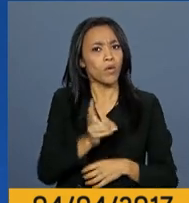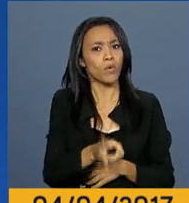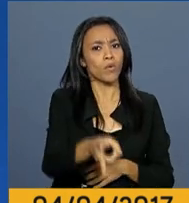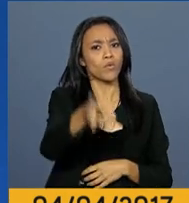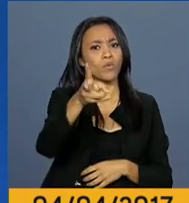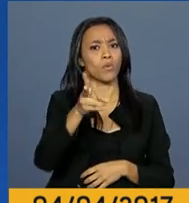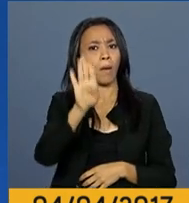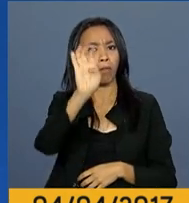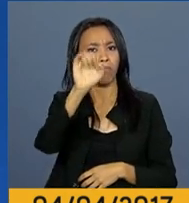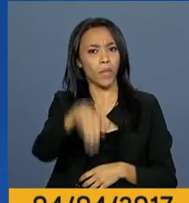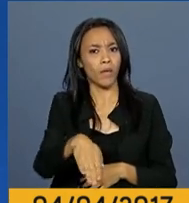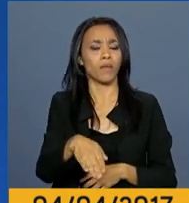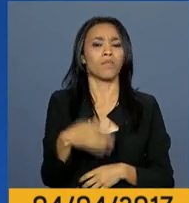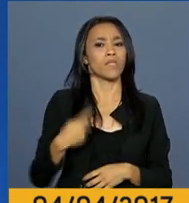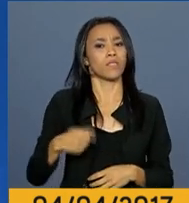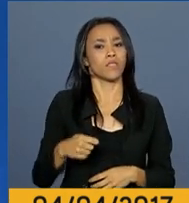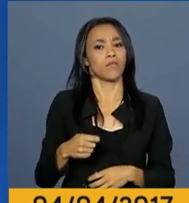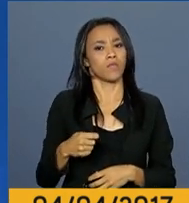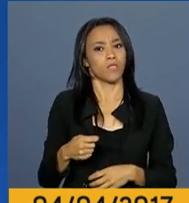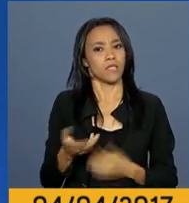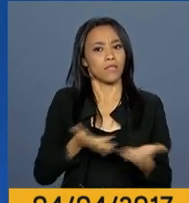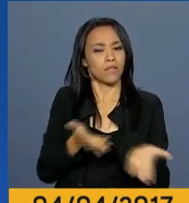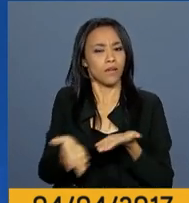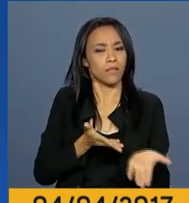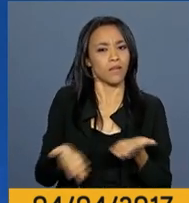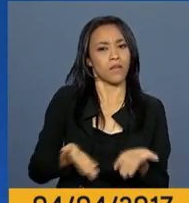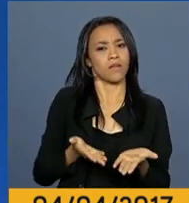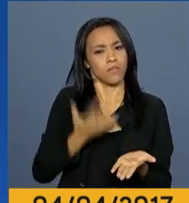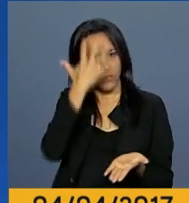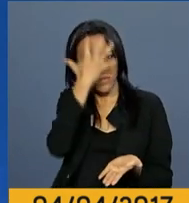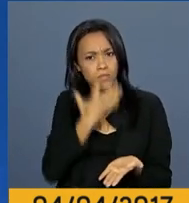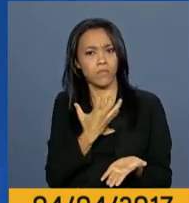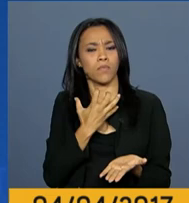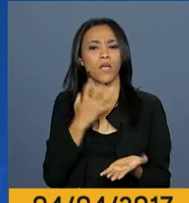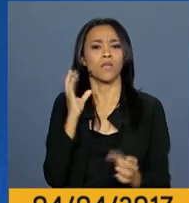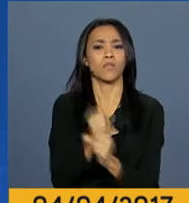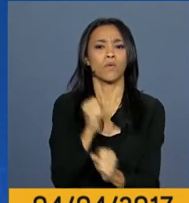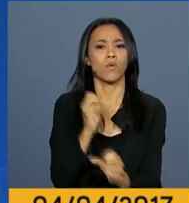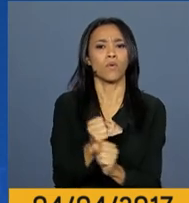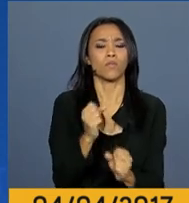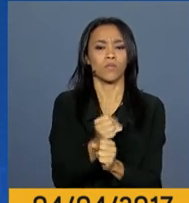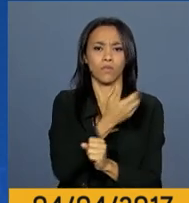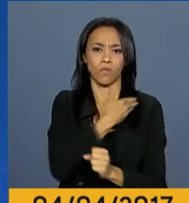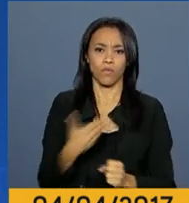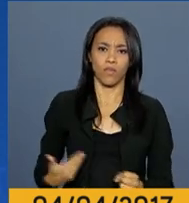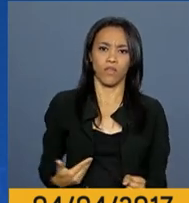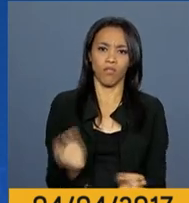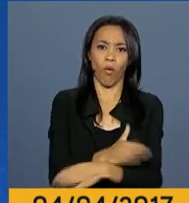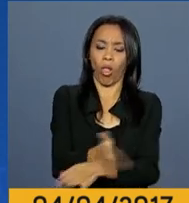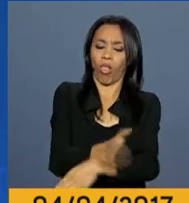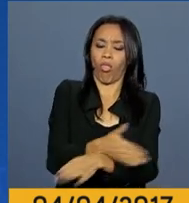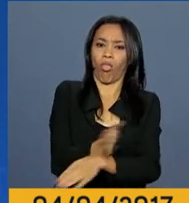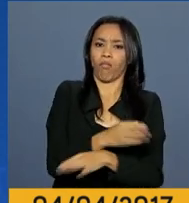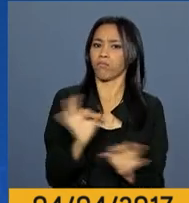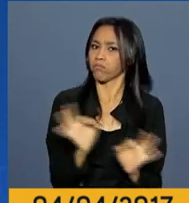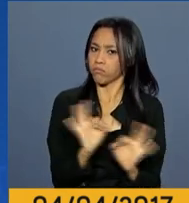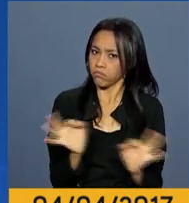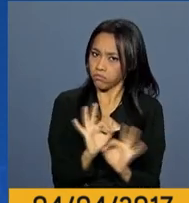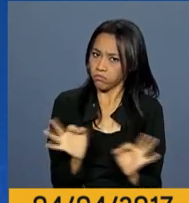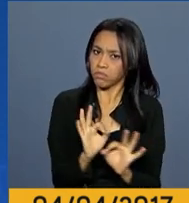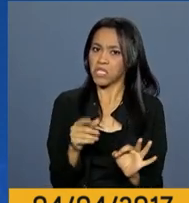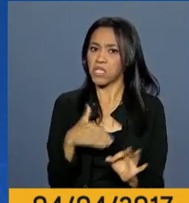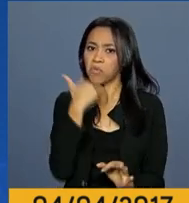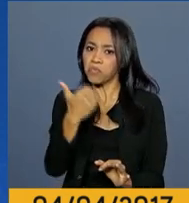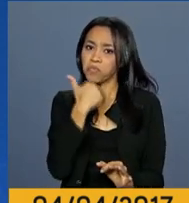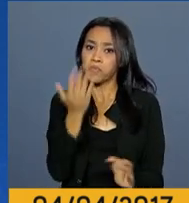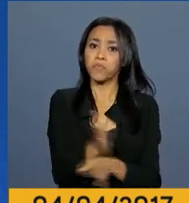nós temos que tratar com seriedade as contas públicas. Se não há seriedade no manejo das contas, não há